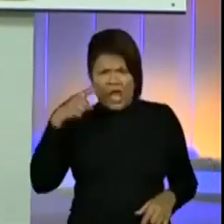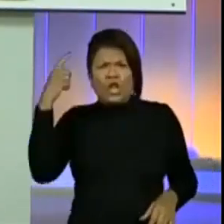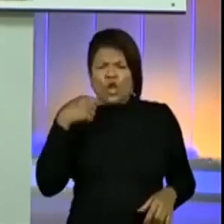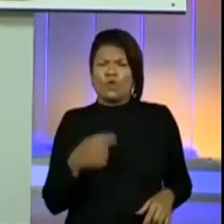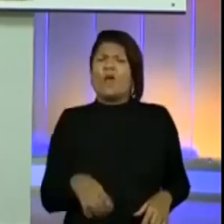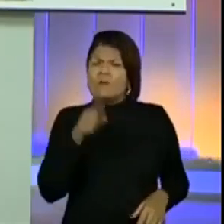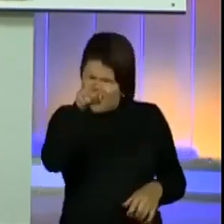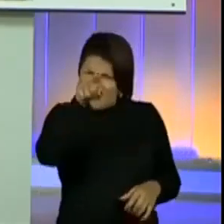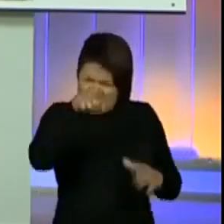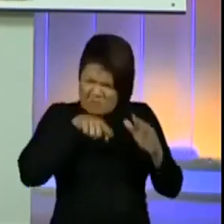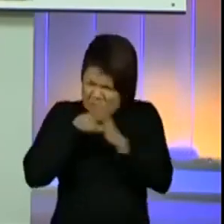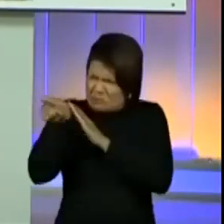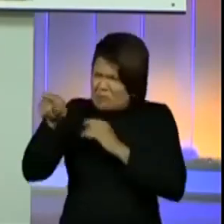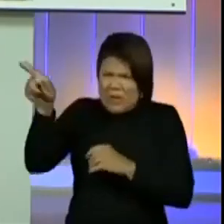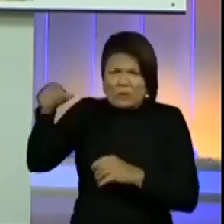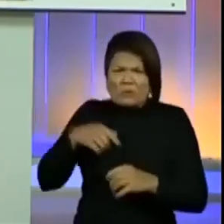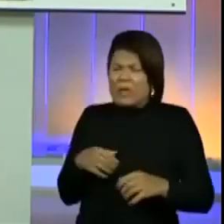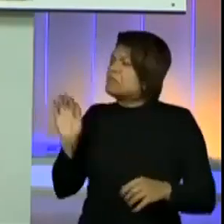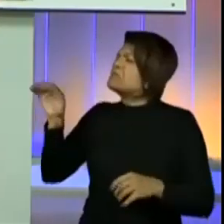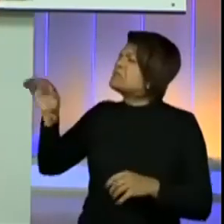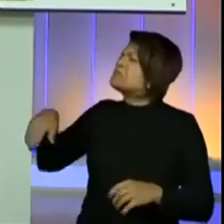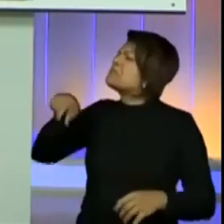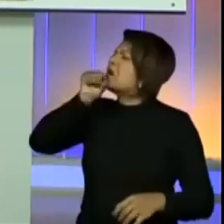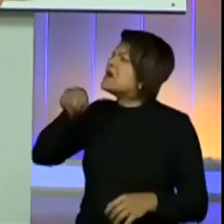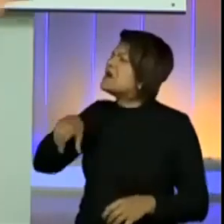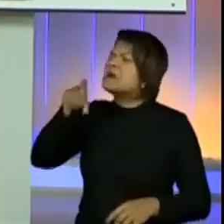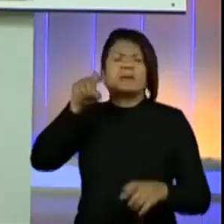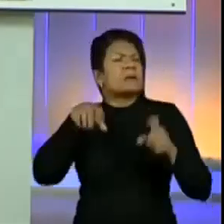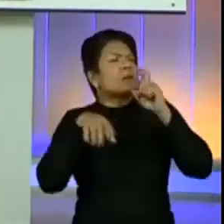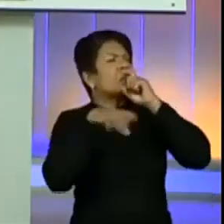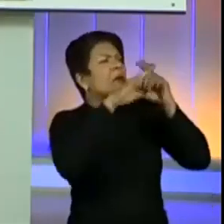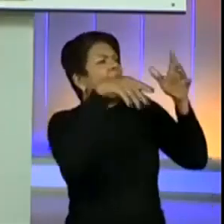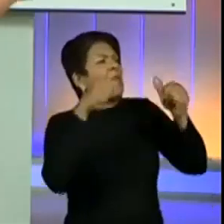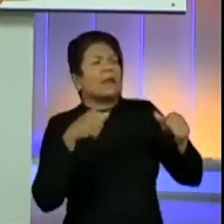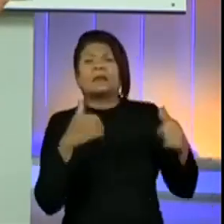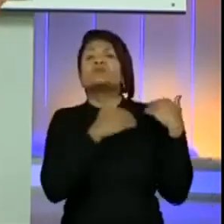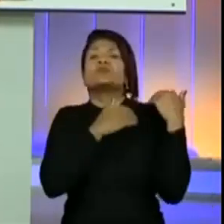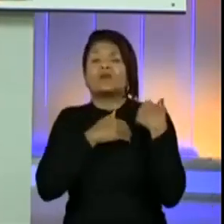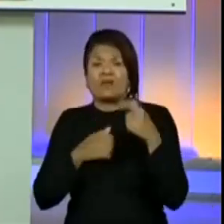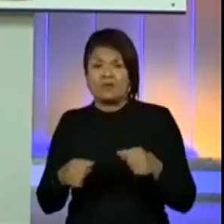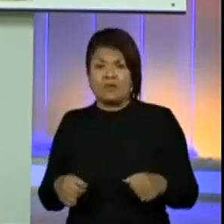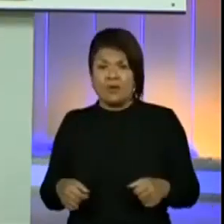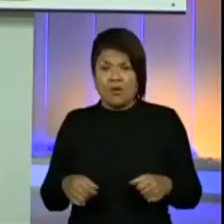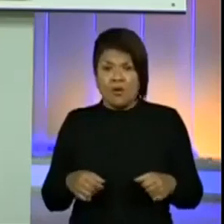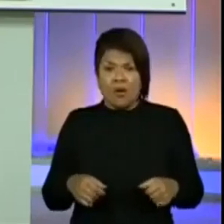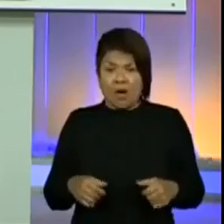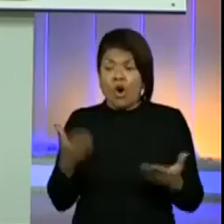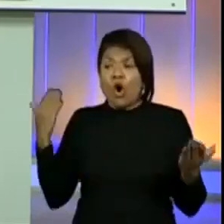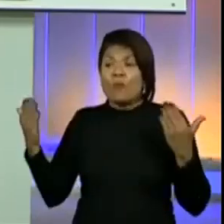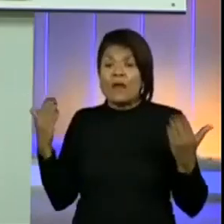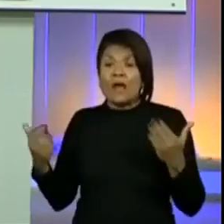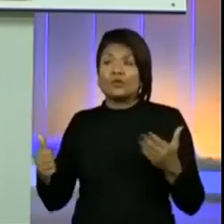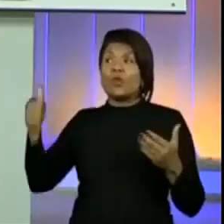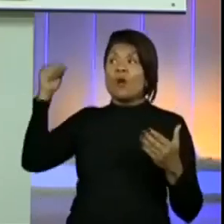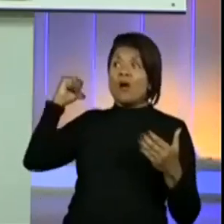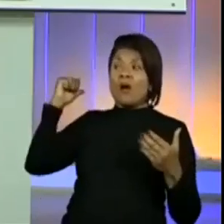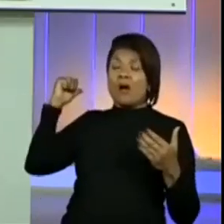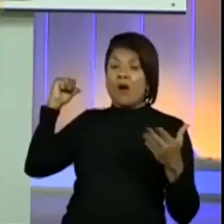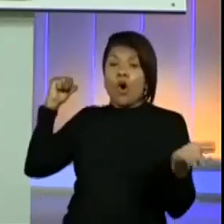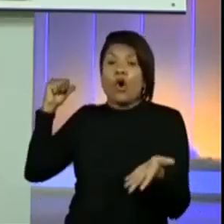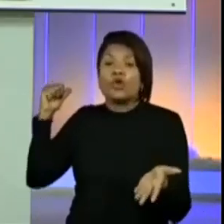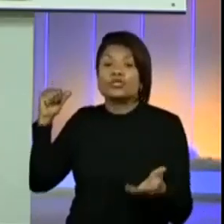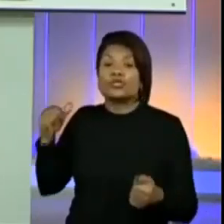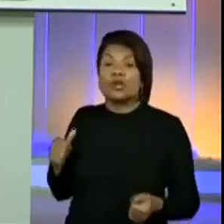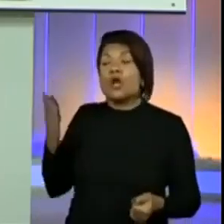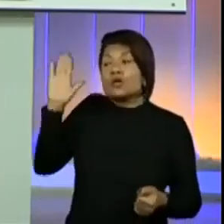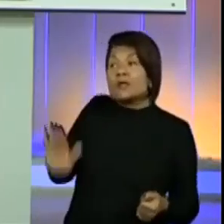seu responsável que está aí do lado. Pergunta se as cidades da época dele eram maiores ou eram menores. Pergunta, agora, vai. Vira. As cidades de